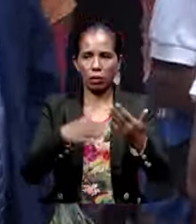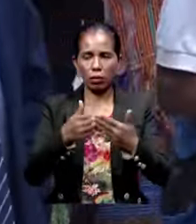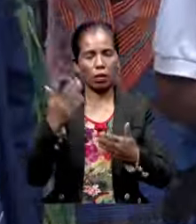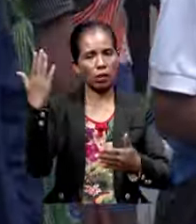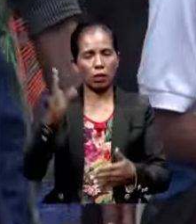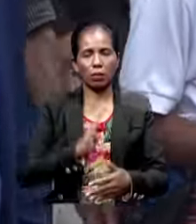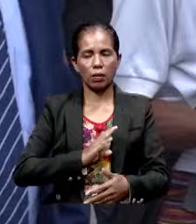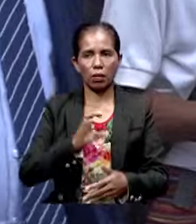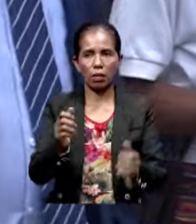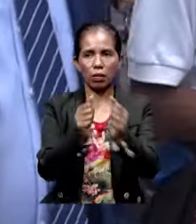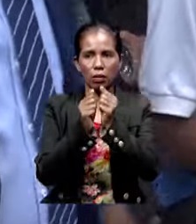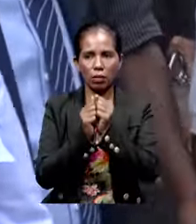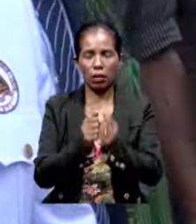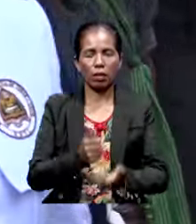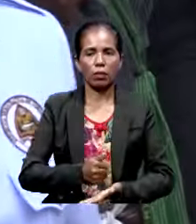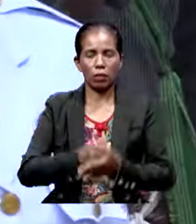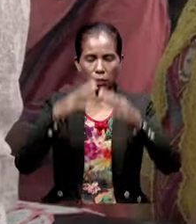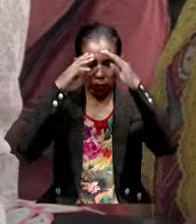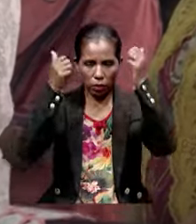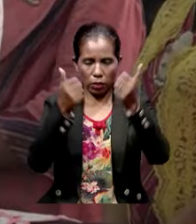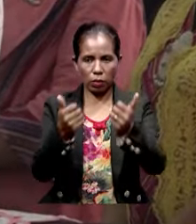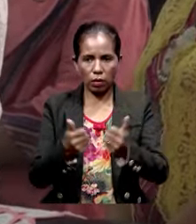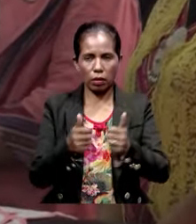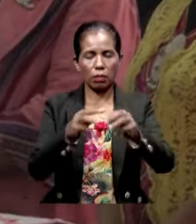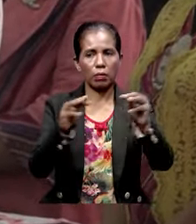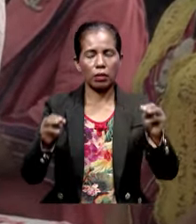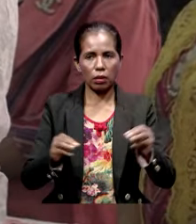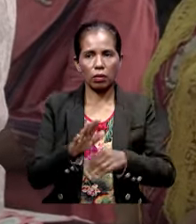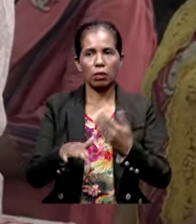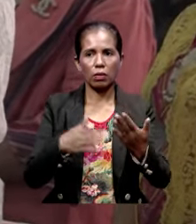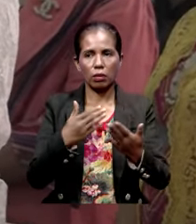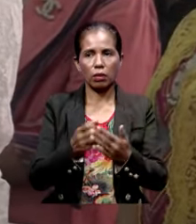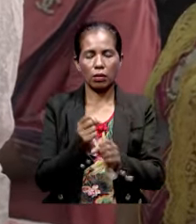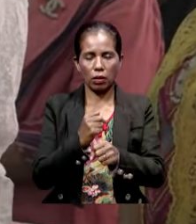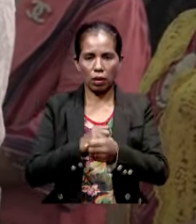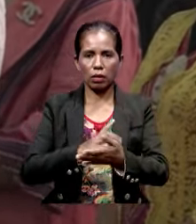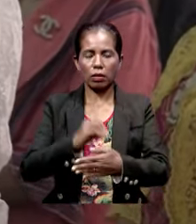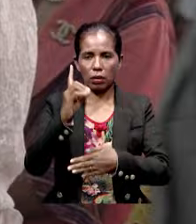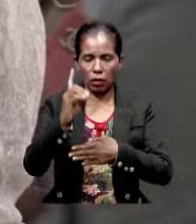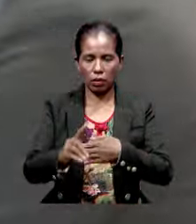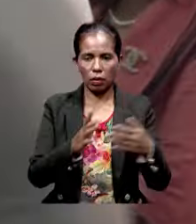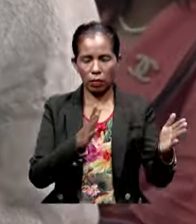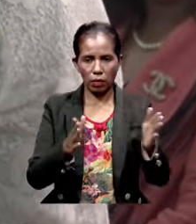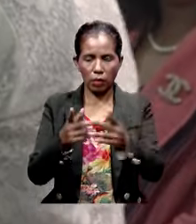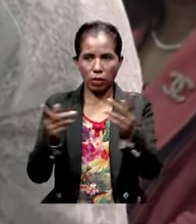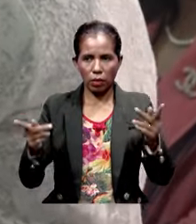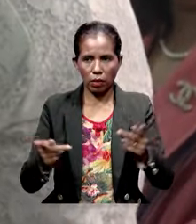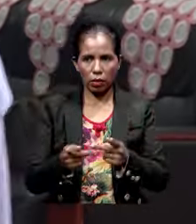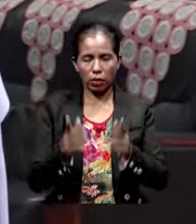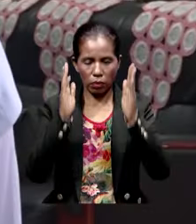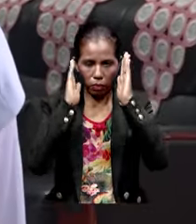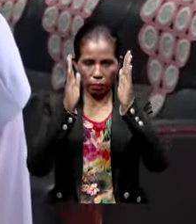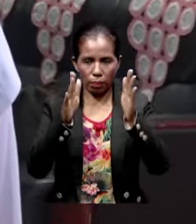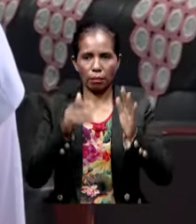Baucau, atua muito com o apoio do presidente da autoridade Ronia Estrutura Cira, Orihalo Desenvolvimento, não prepara a condição para